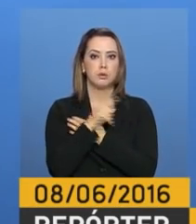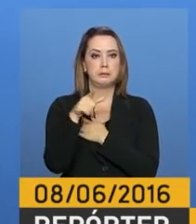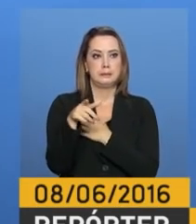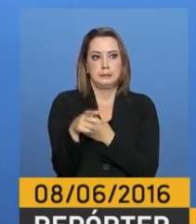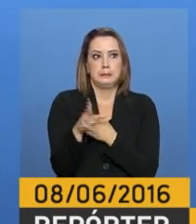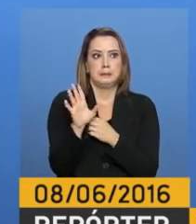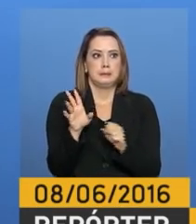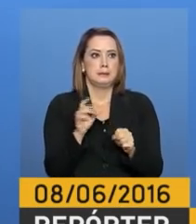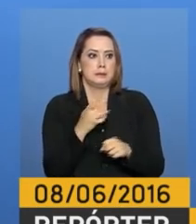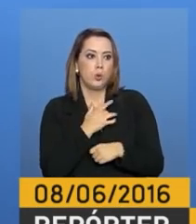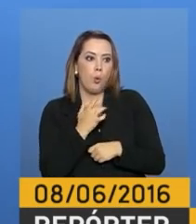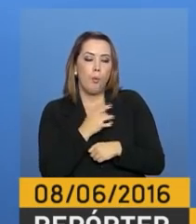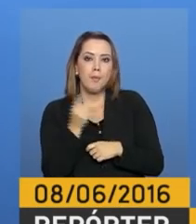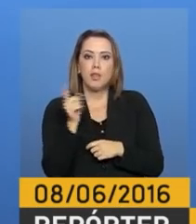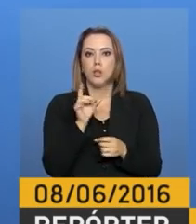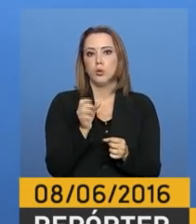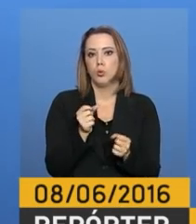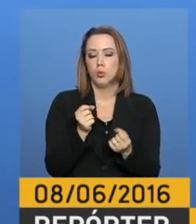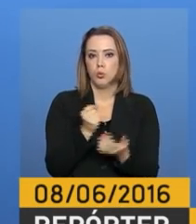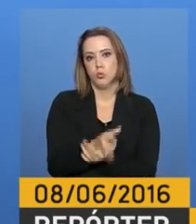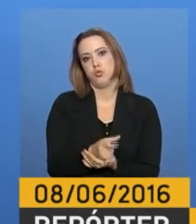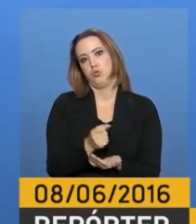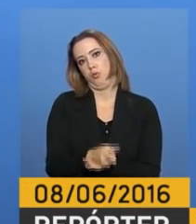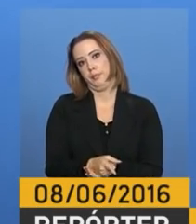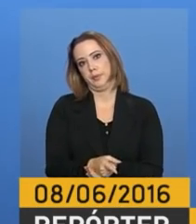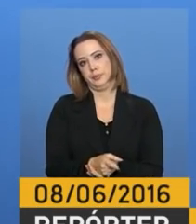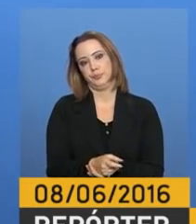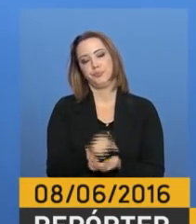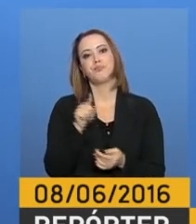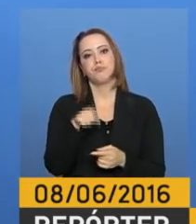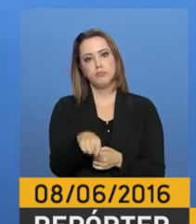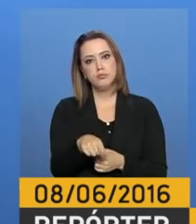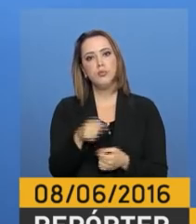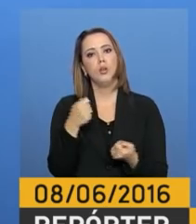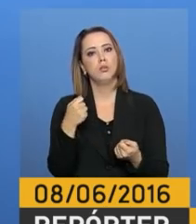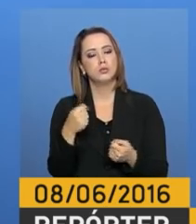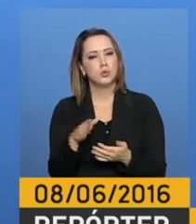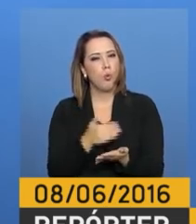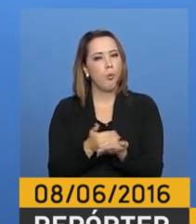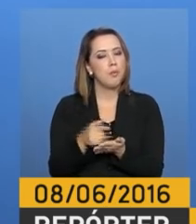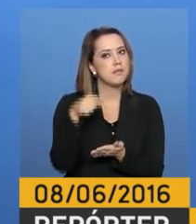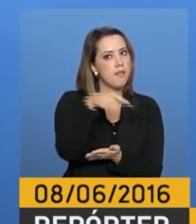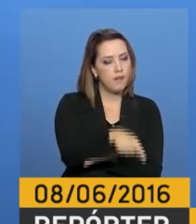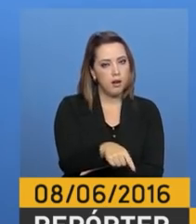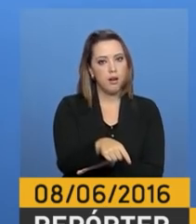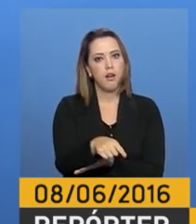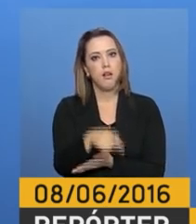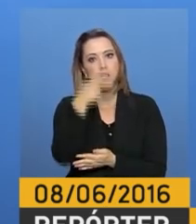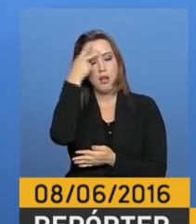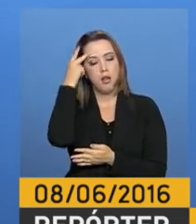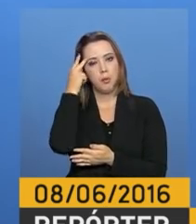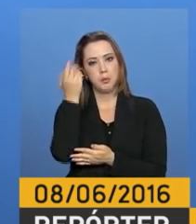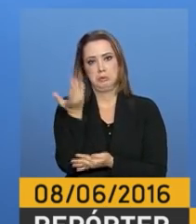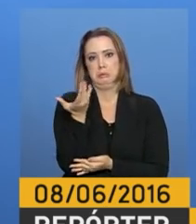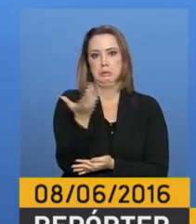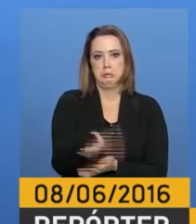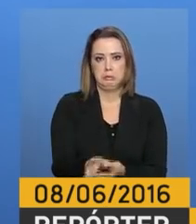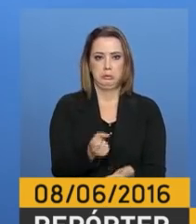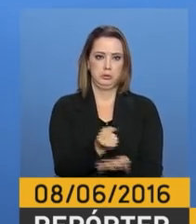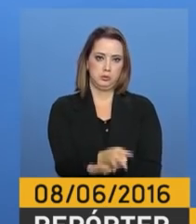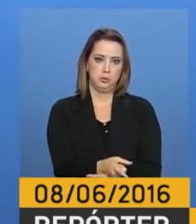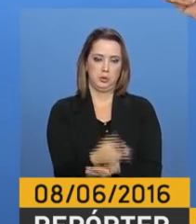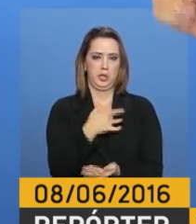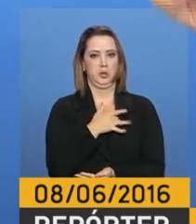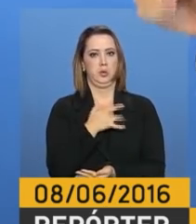defesa não tava comprando também então o problema começava no consumidor o investim o investidor